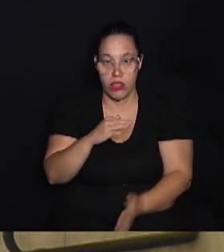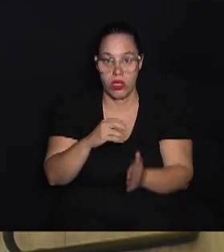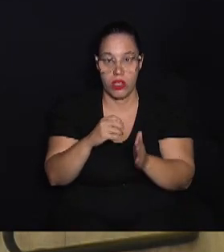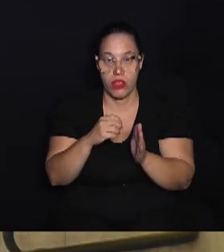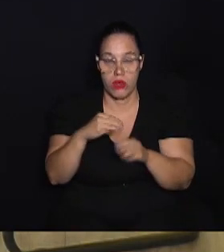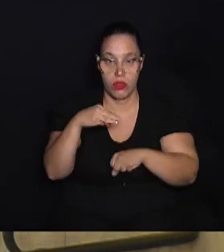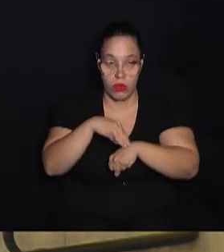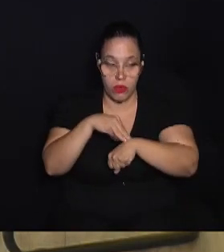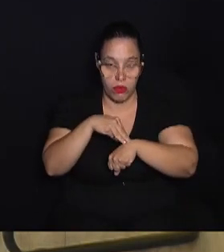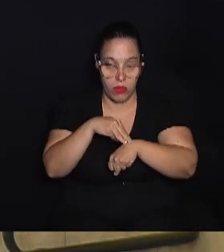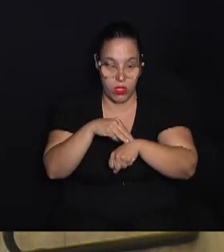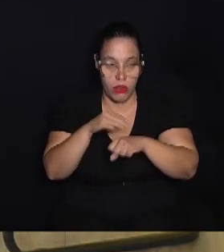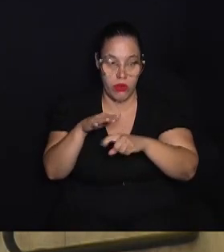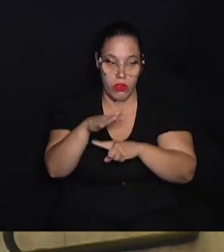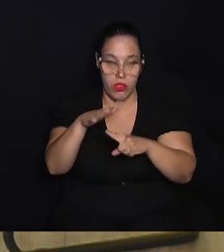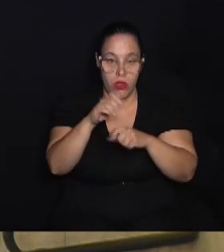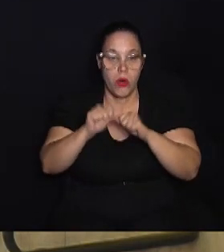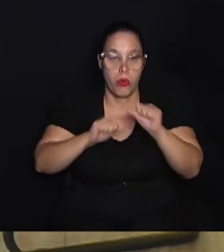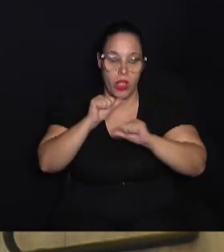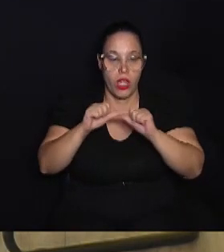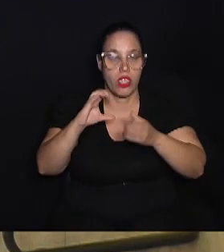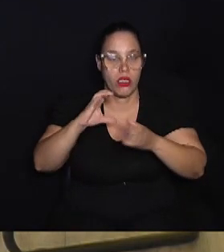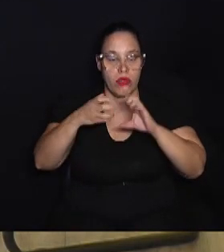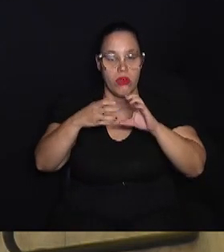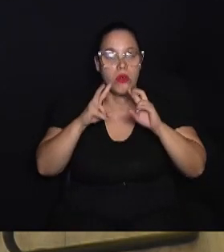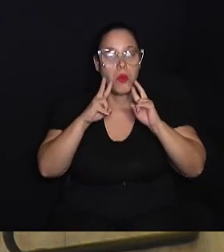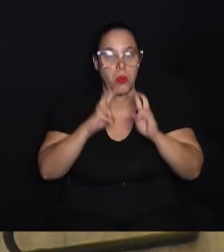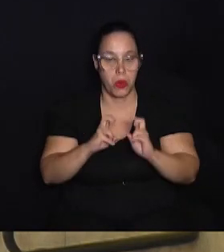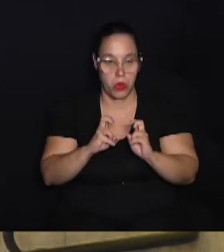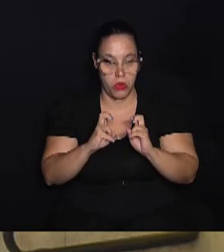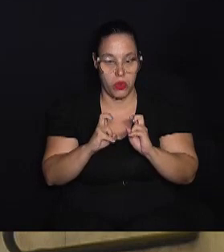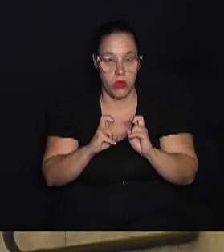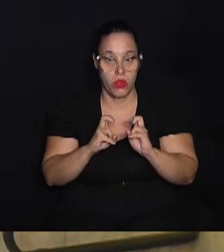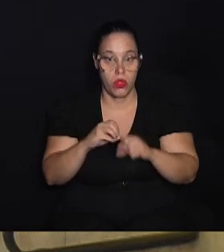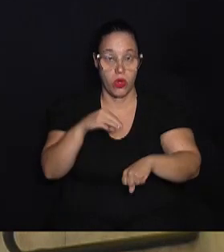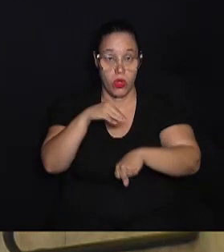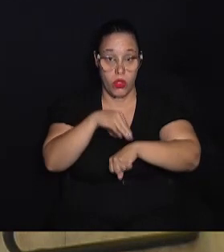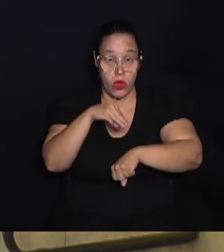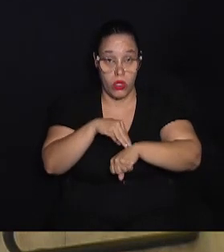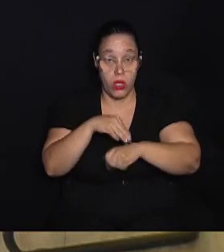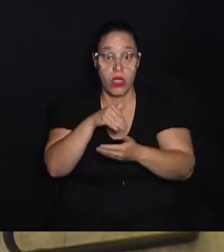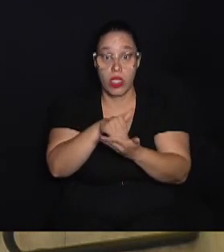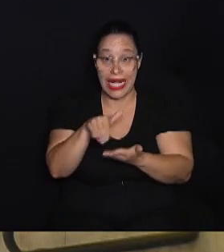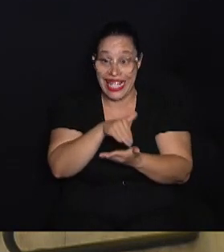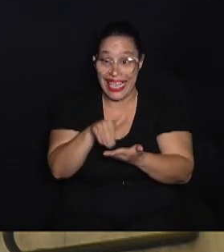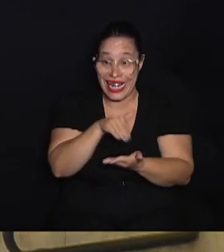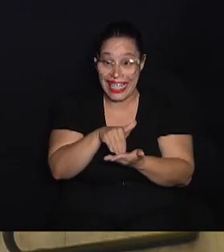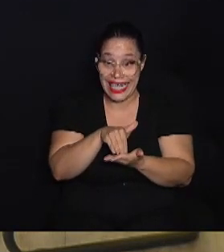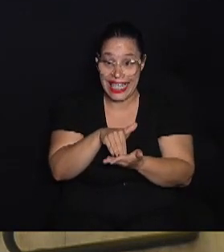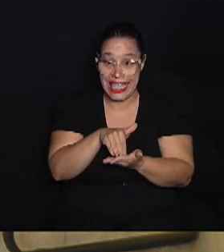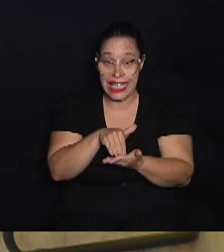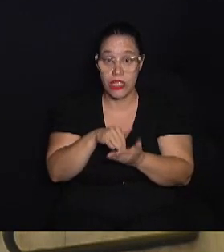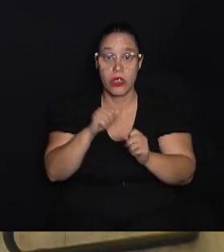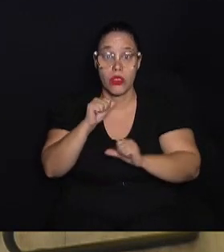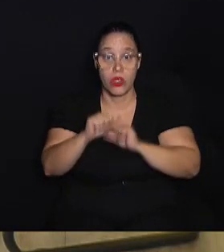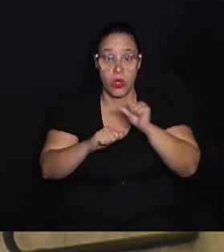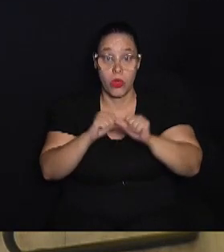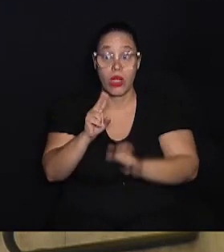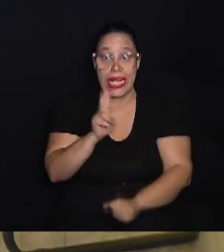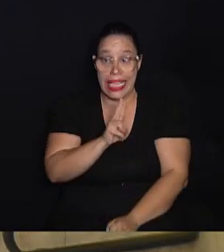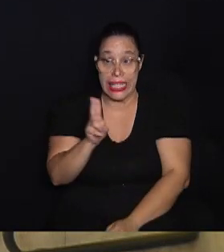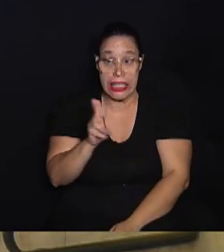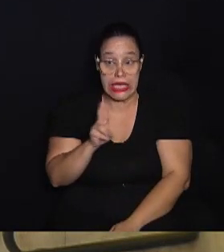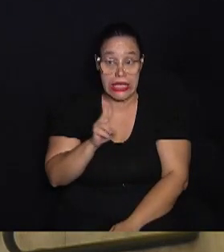Ministério do Meio Ambiente, Mudança do Clima, a gente percebe que inclusive ministérios e secretarias já estão até mudando seus nomes,